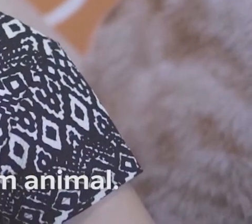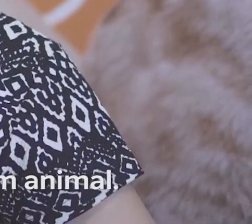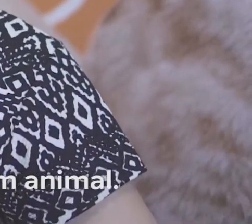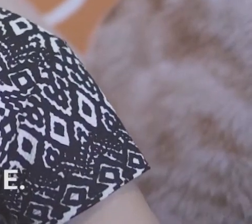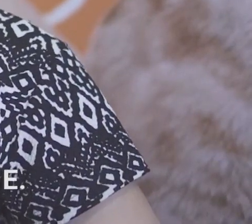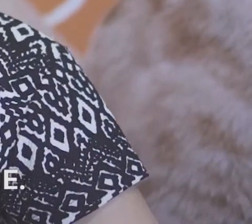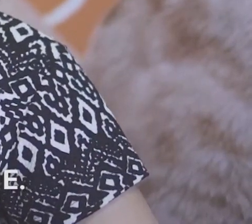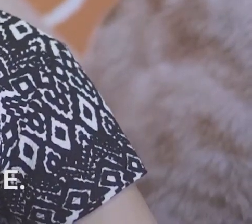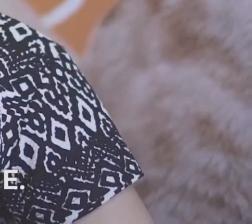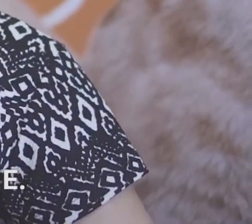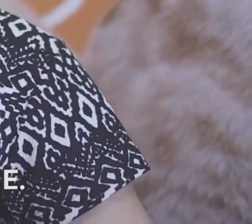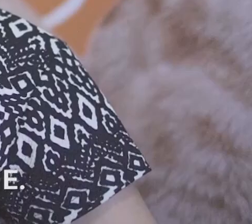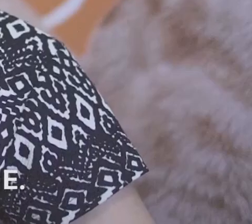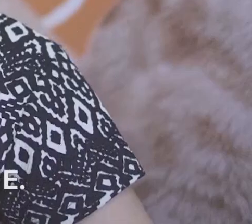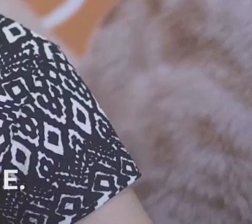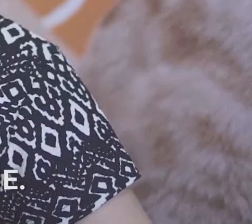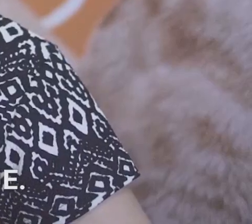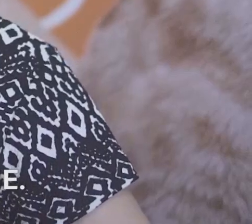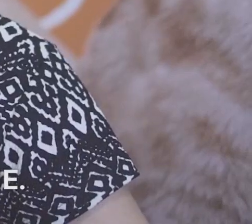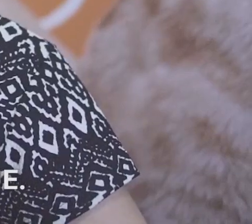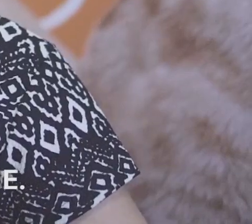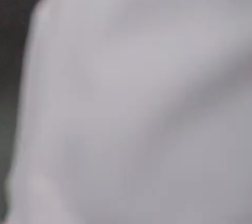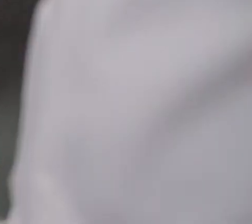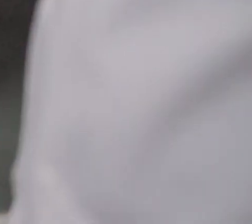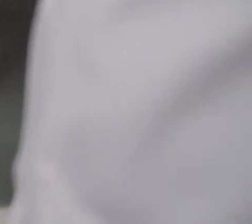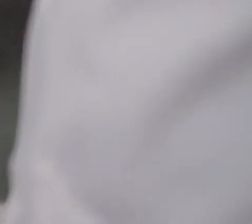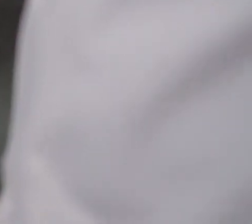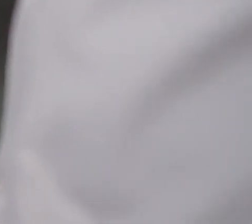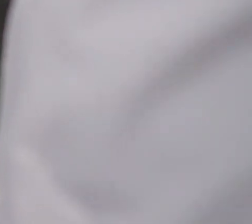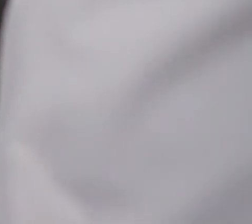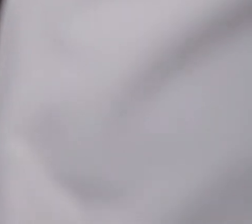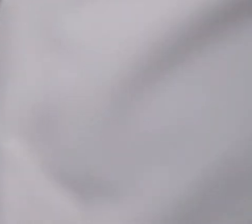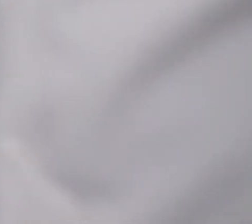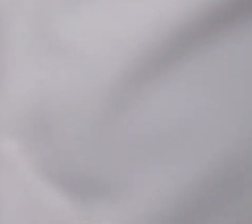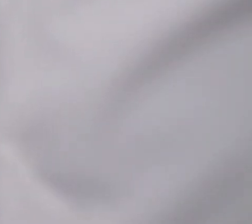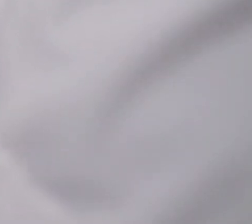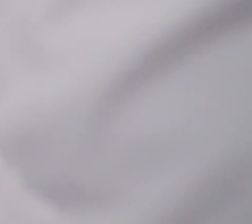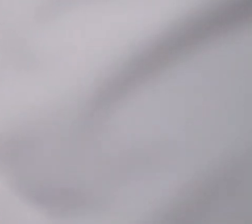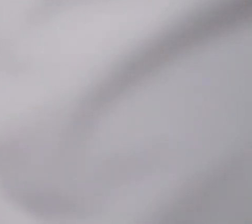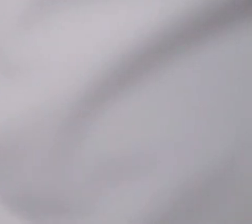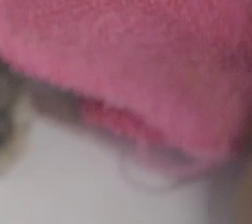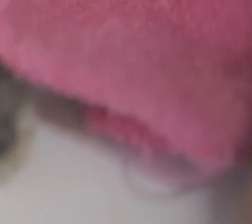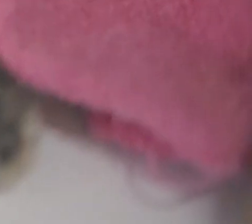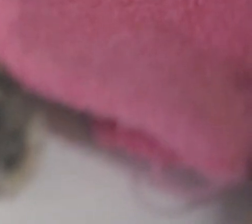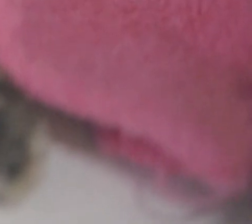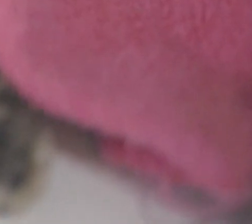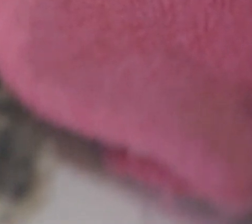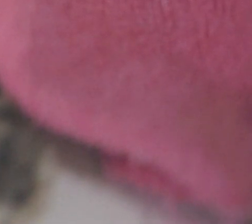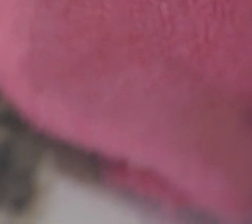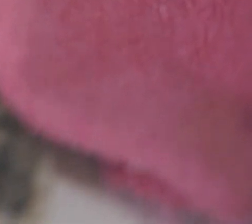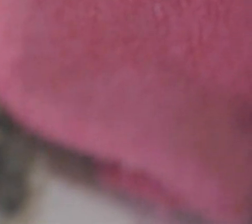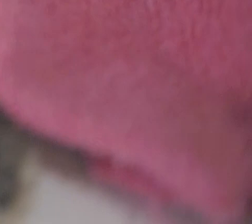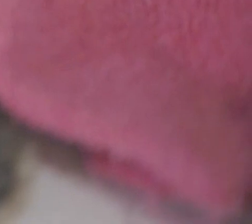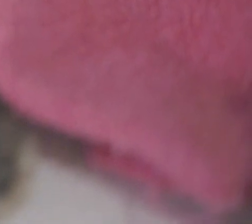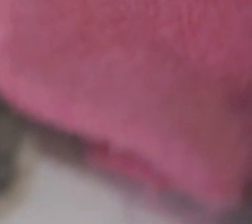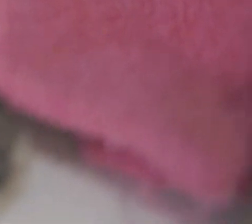aqui com o animal, tenho tido total suporte da parte da AME.